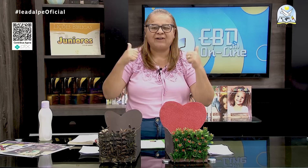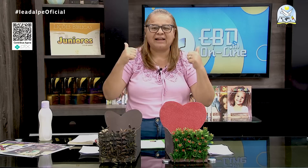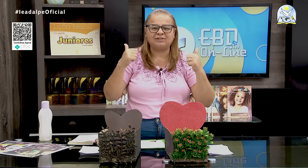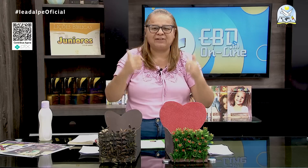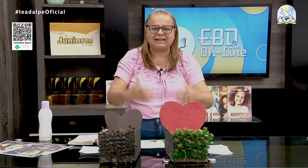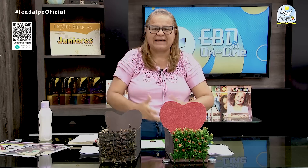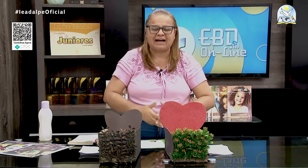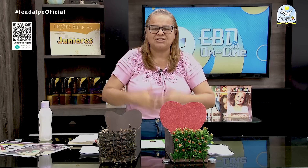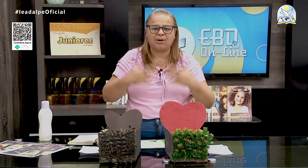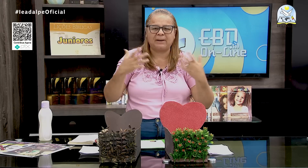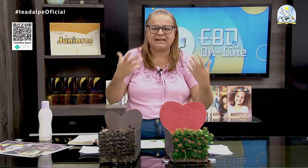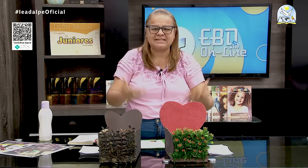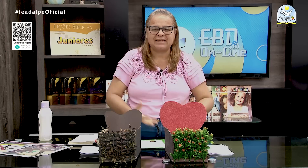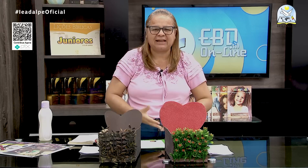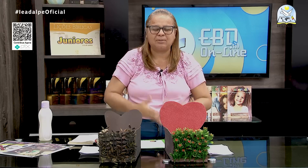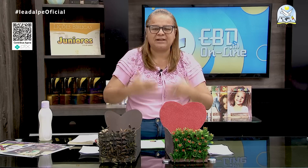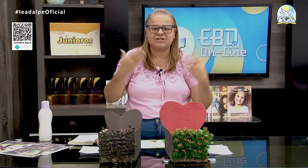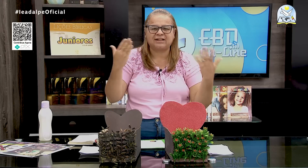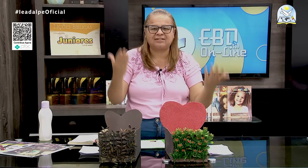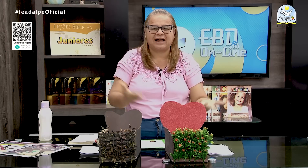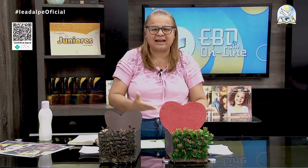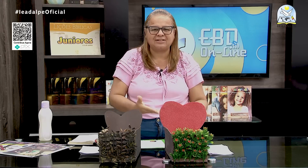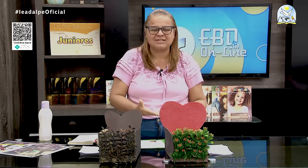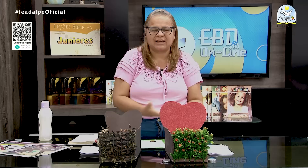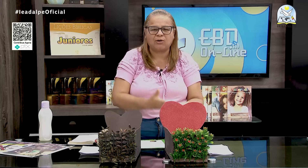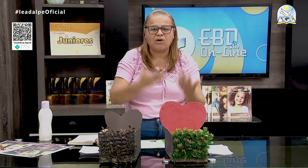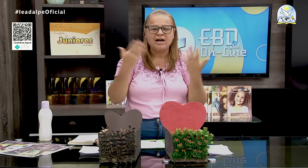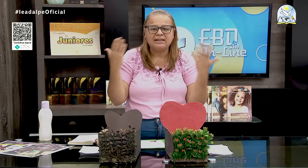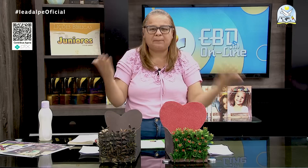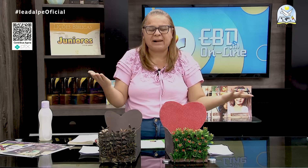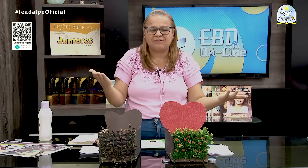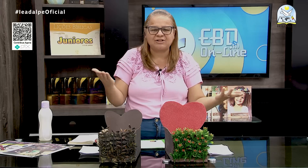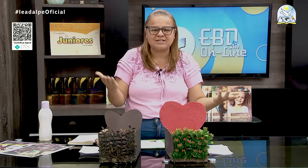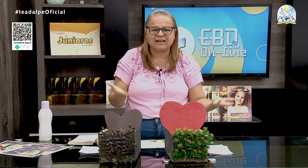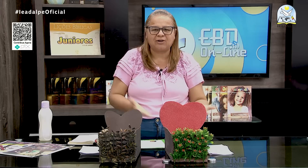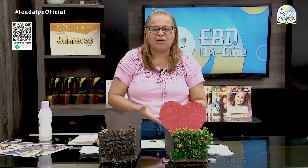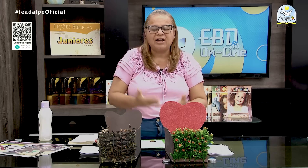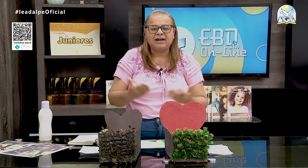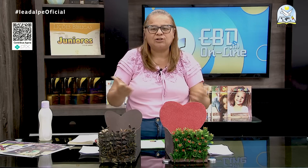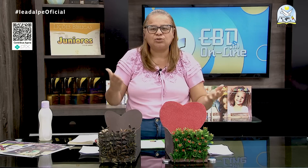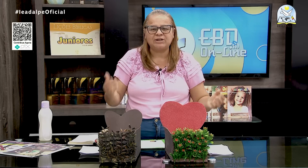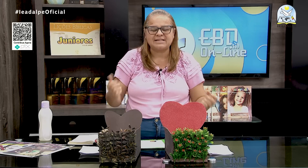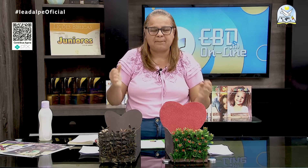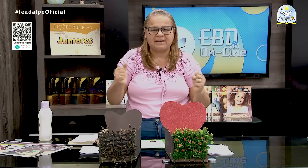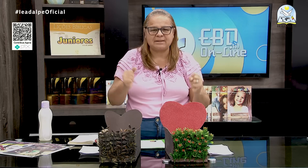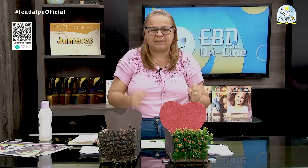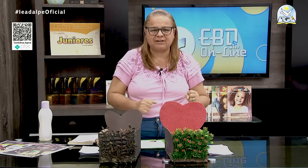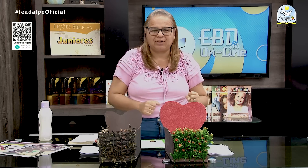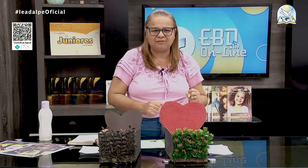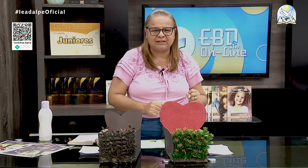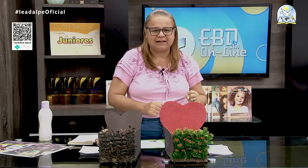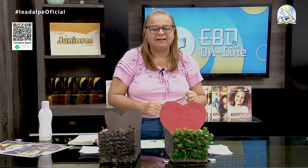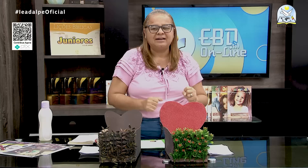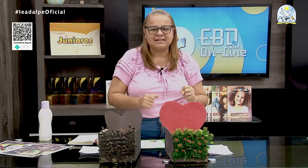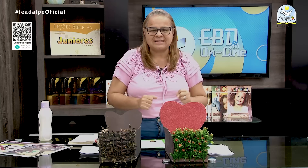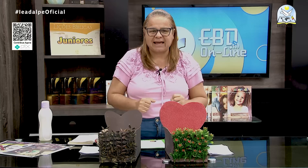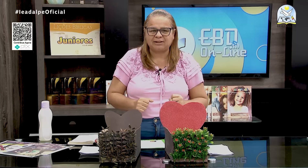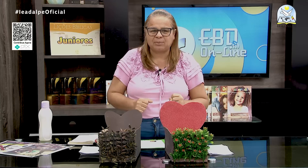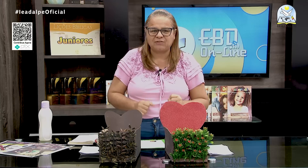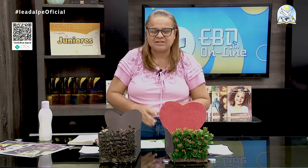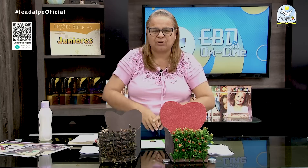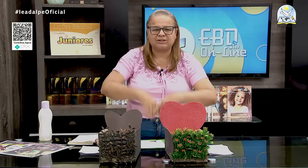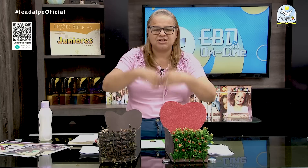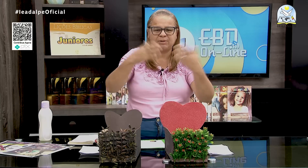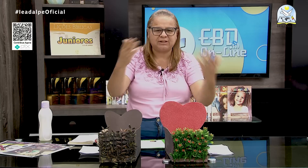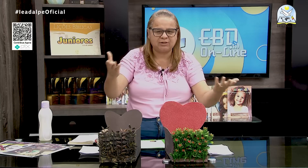falando a verdade obedecendo meditando na lei do senhor a palavra do senhor e tudo isso é benção para tua vida tá certo